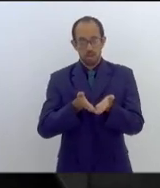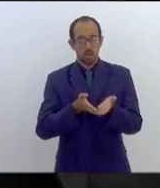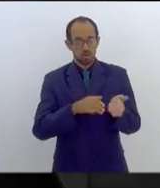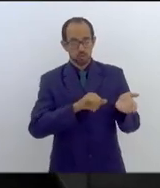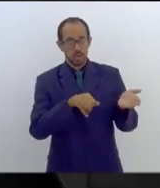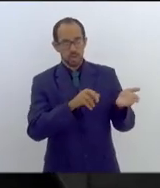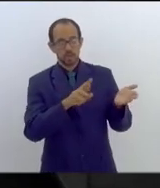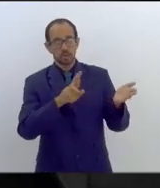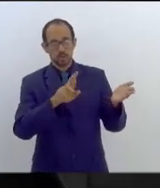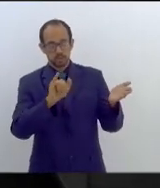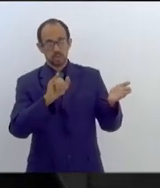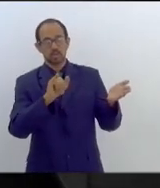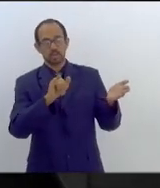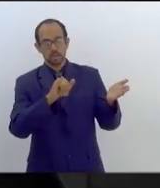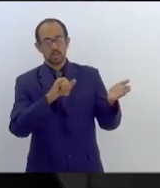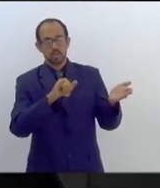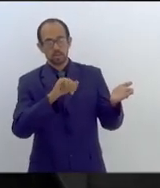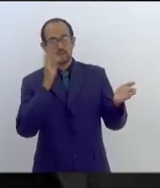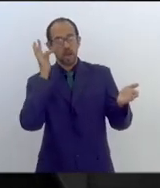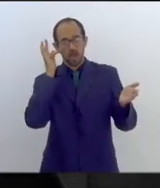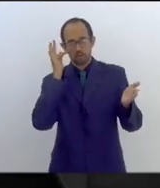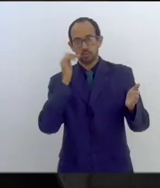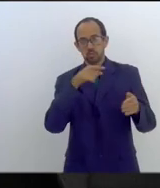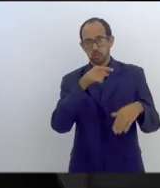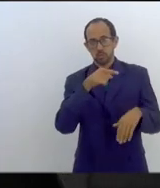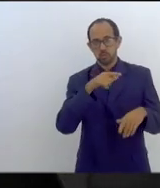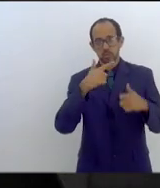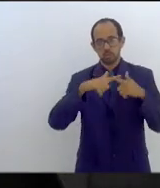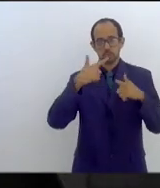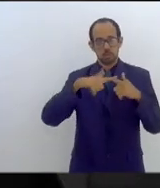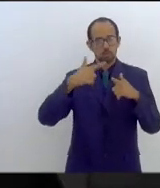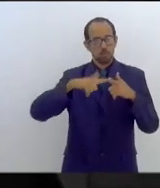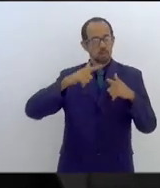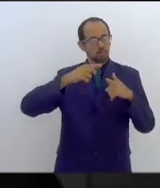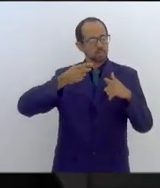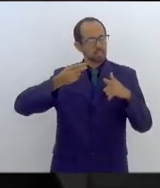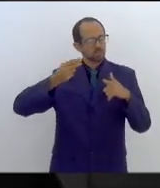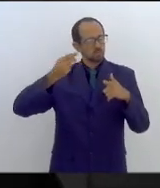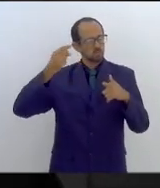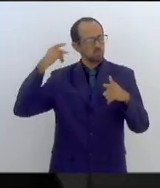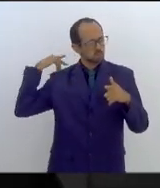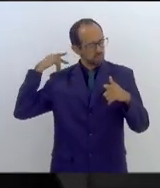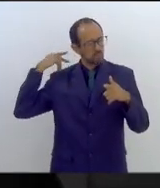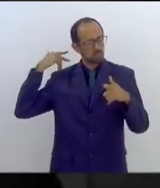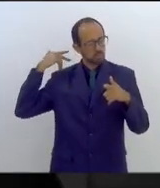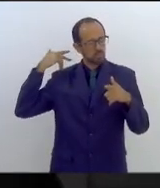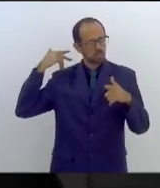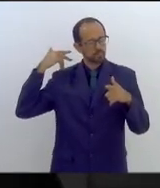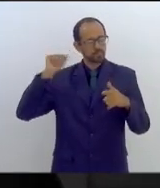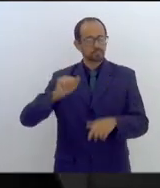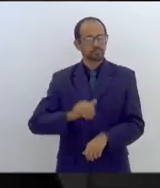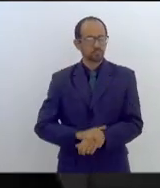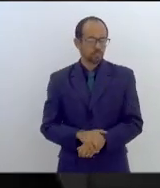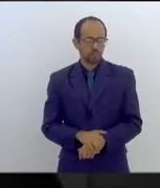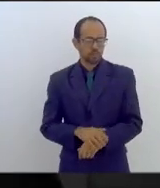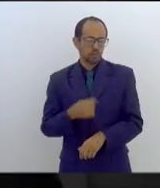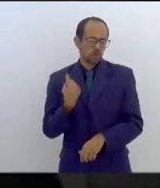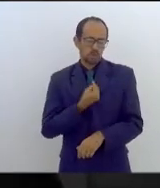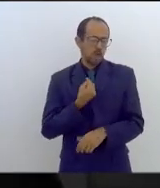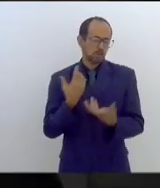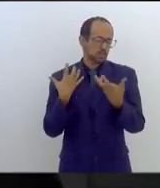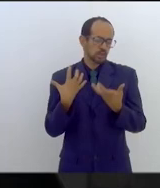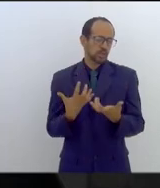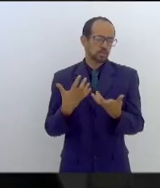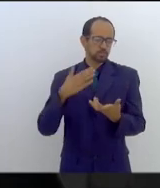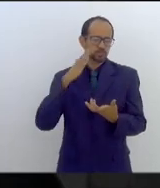tempo que isso é crônica de um problema anunciado. O que a gente quer saber é o seguinte: como